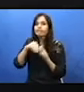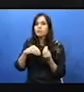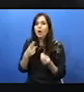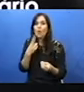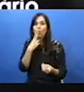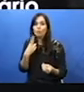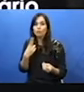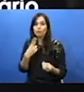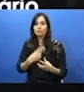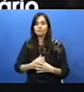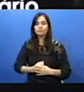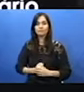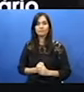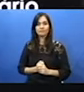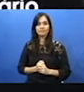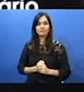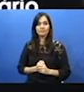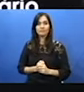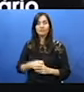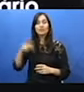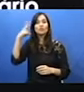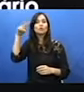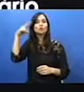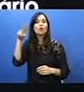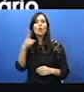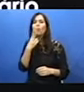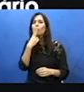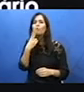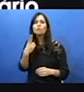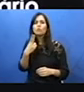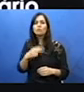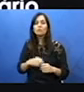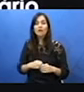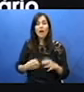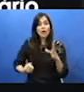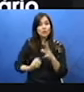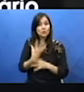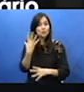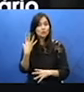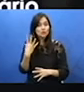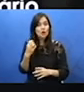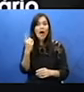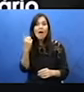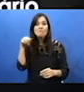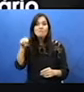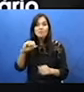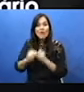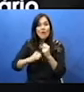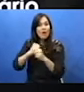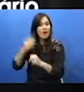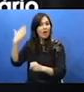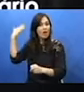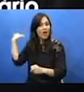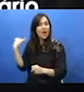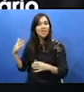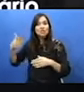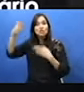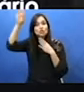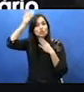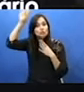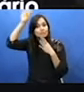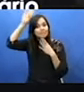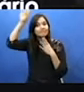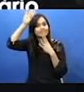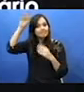fumo. A história do tabaco. Ele surgiu há mais de 1000 anos nas terras indígenas da América